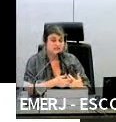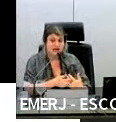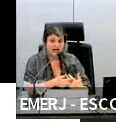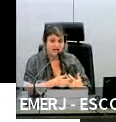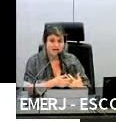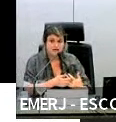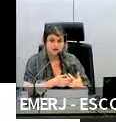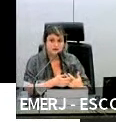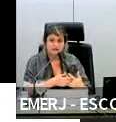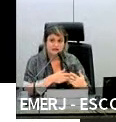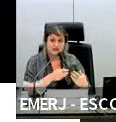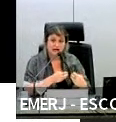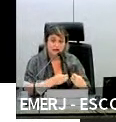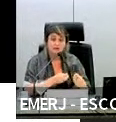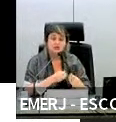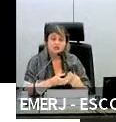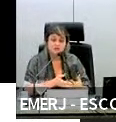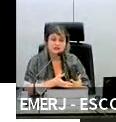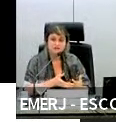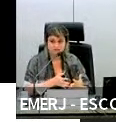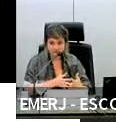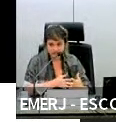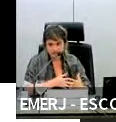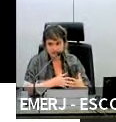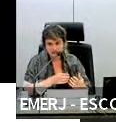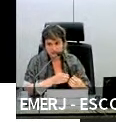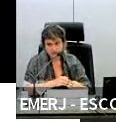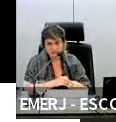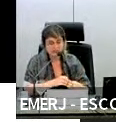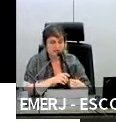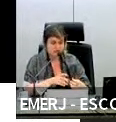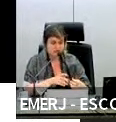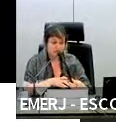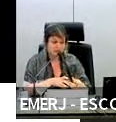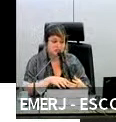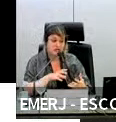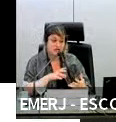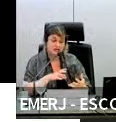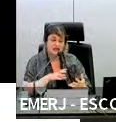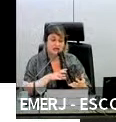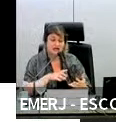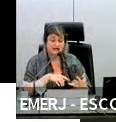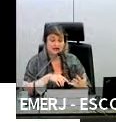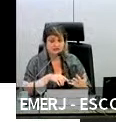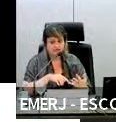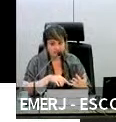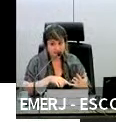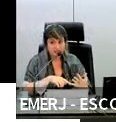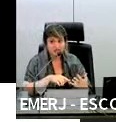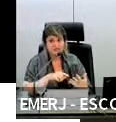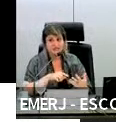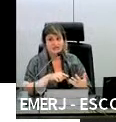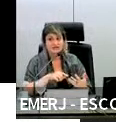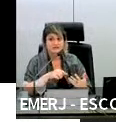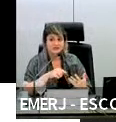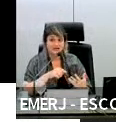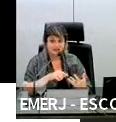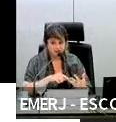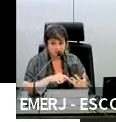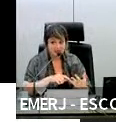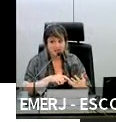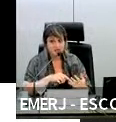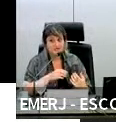que se destaca sobre o motivo da preferência da Justiça Itinerante é a celeridade,